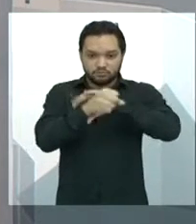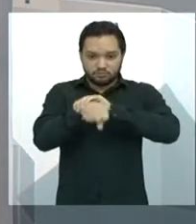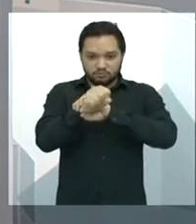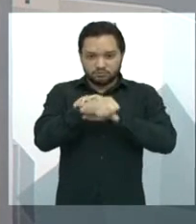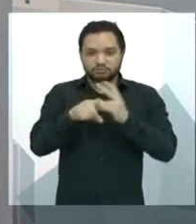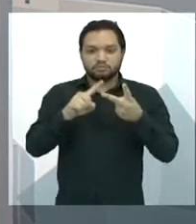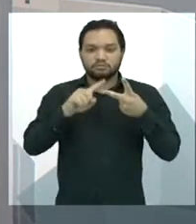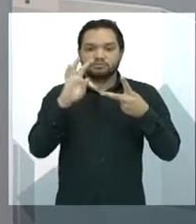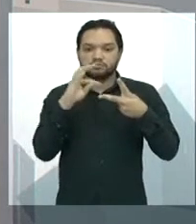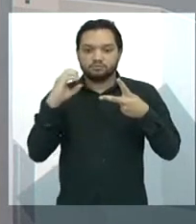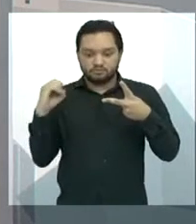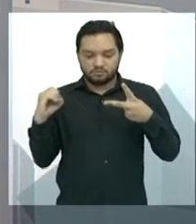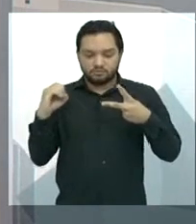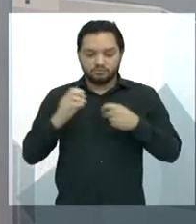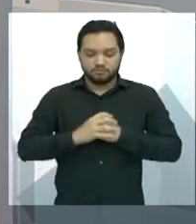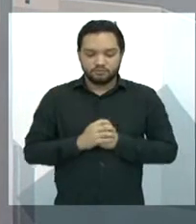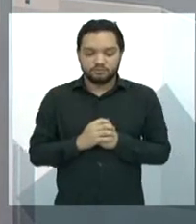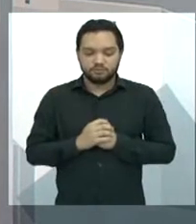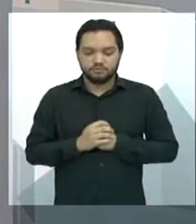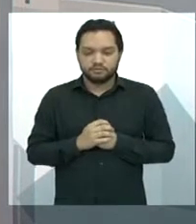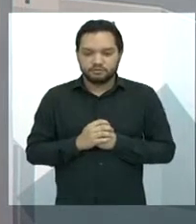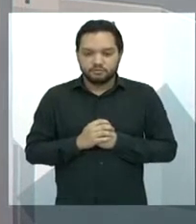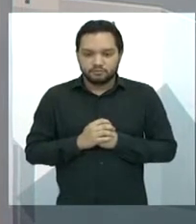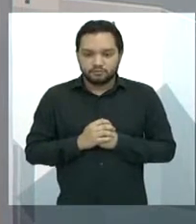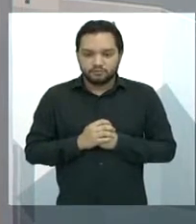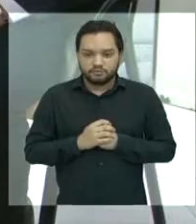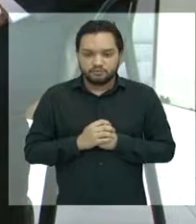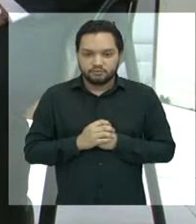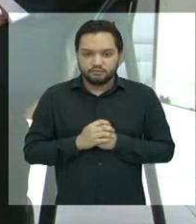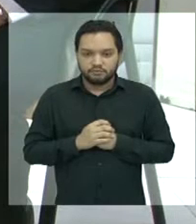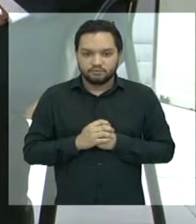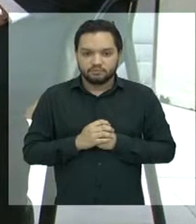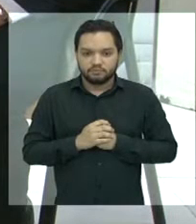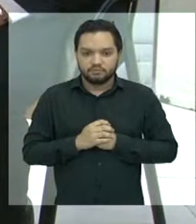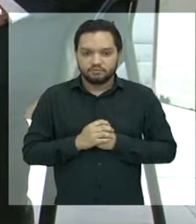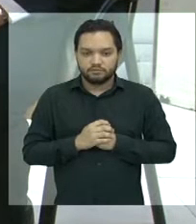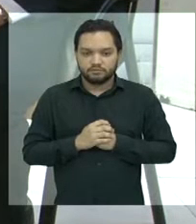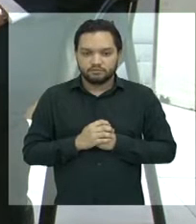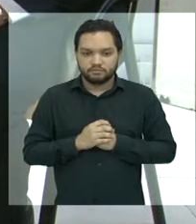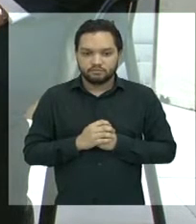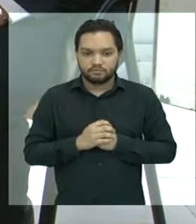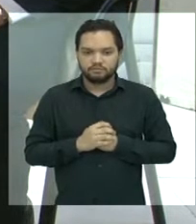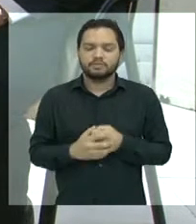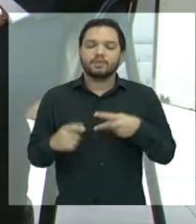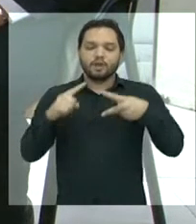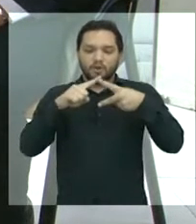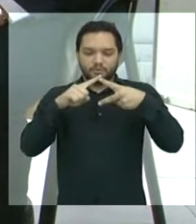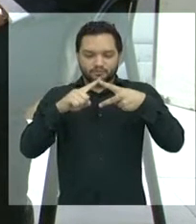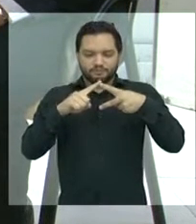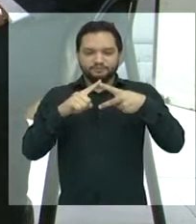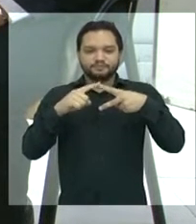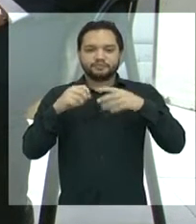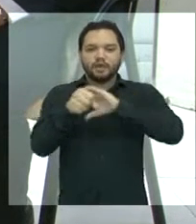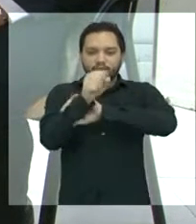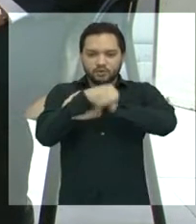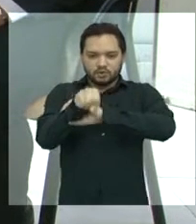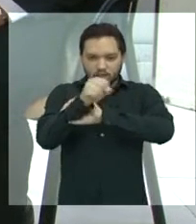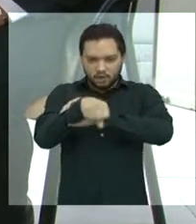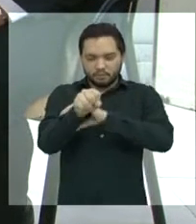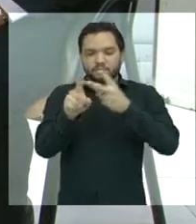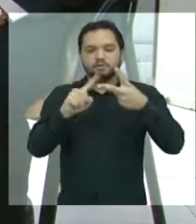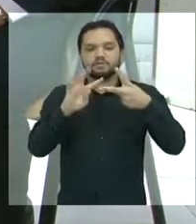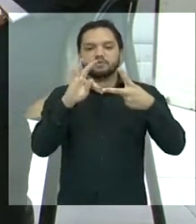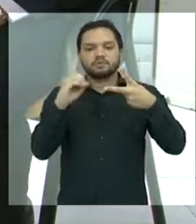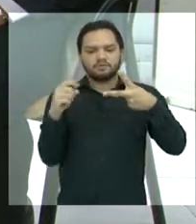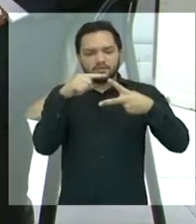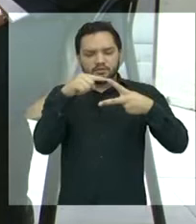e Terapia Ocupacional. Doutor Ricardo, como é que essas 2 profissões elas estão